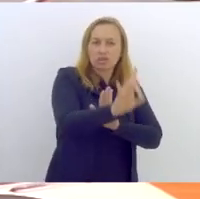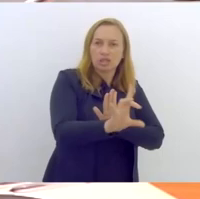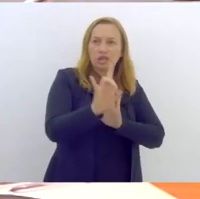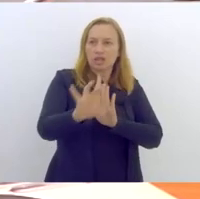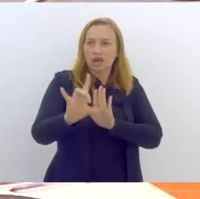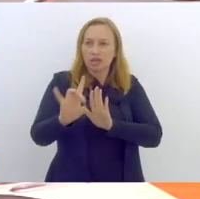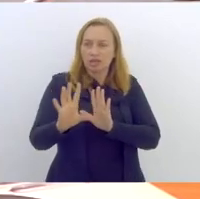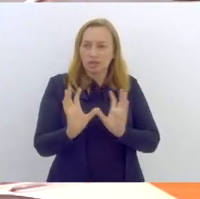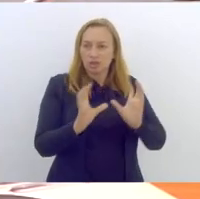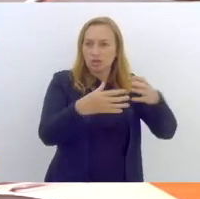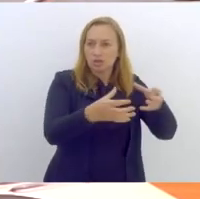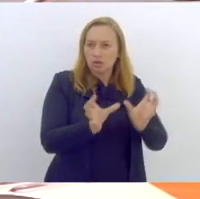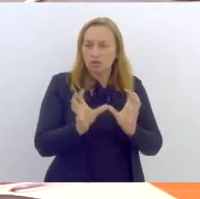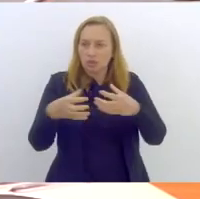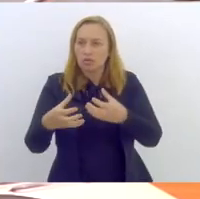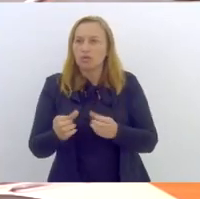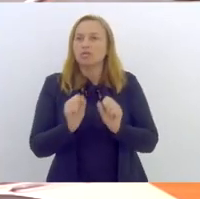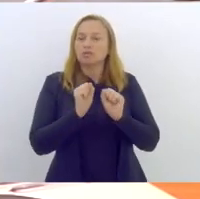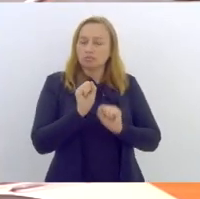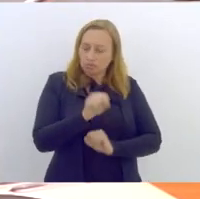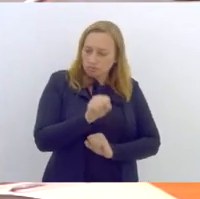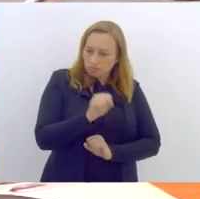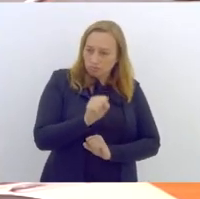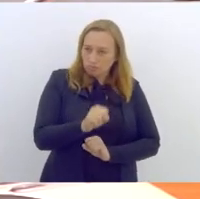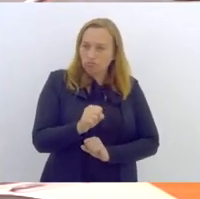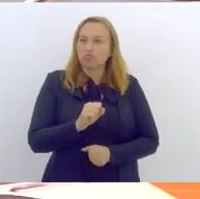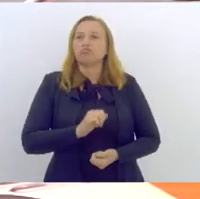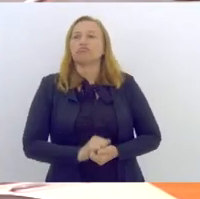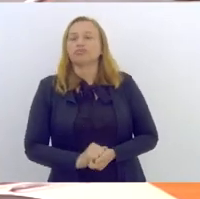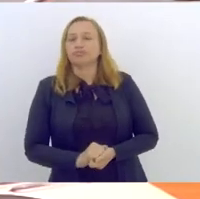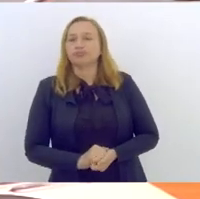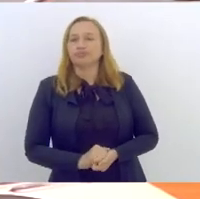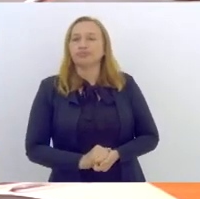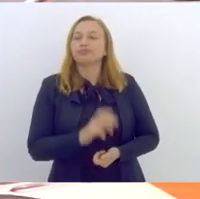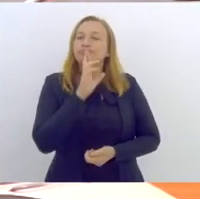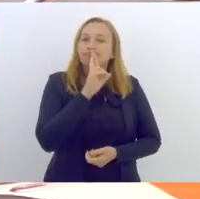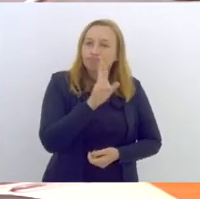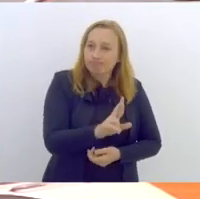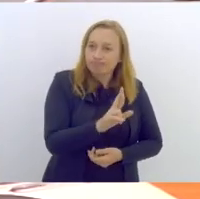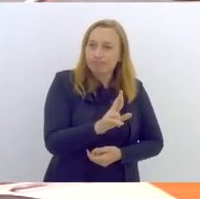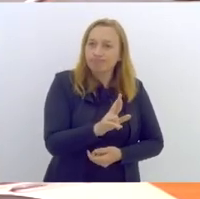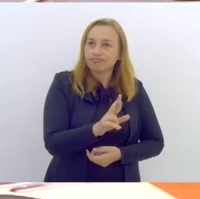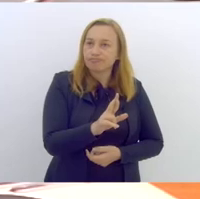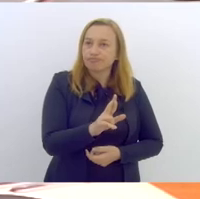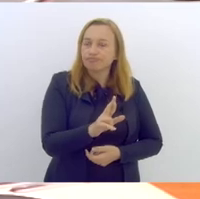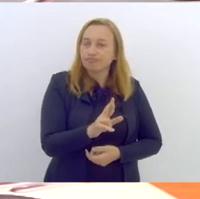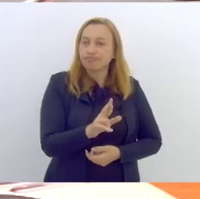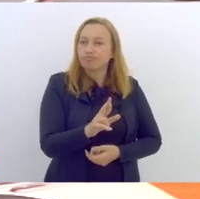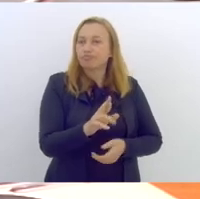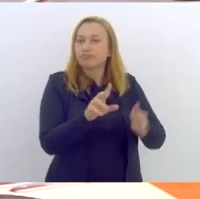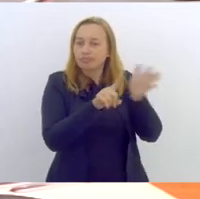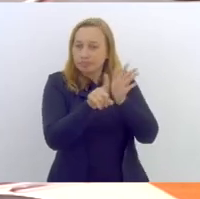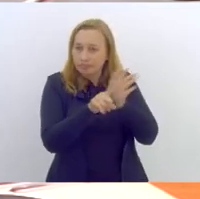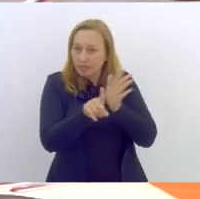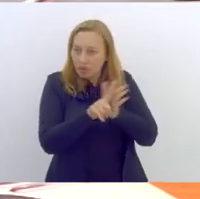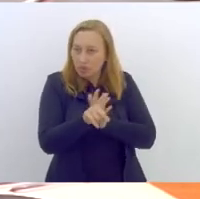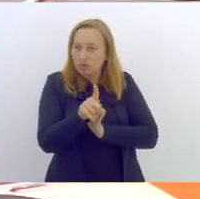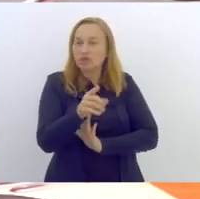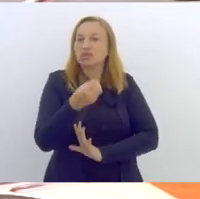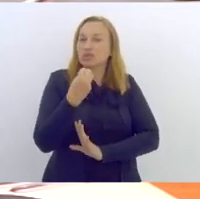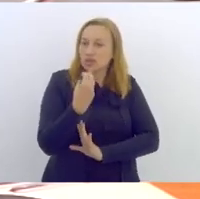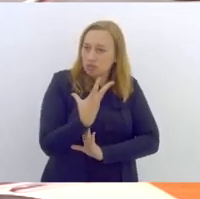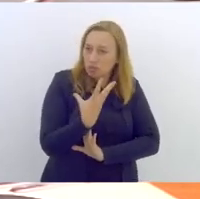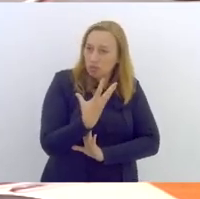carreira e a gente possa Aí sim estabelecer as respostas para essas questionamentos que são absolutamente